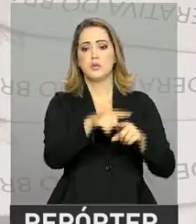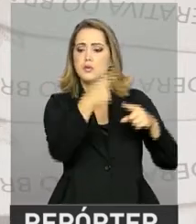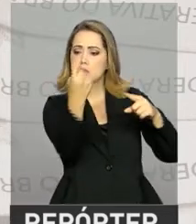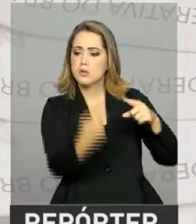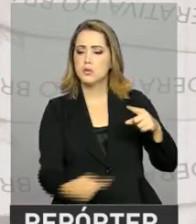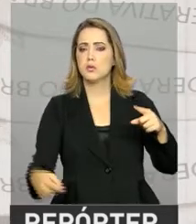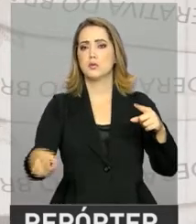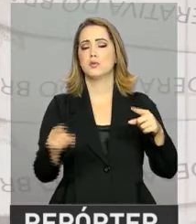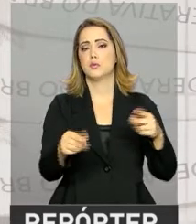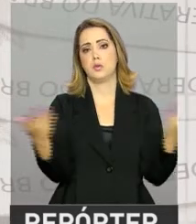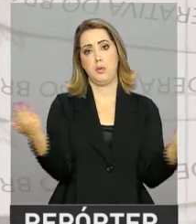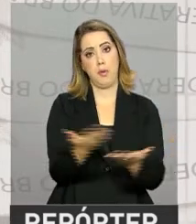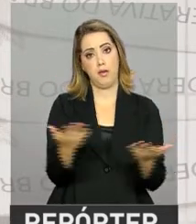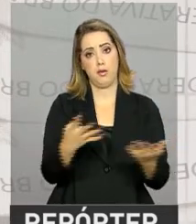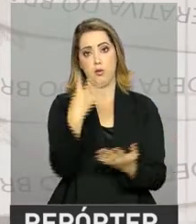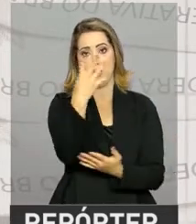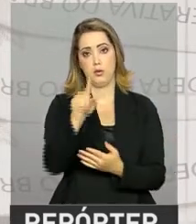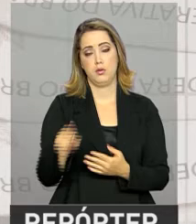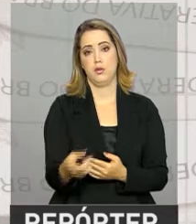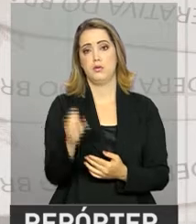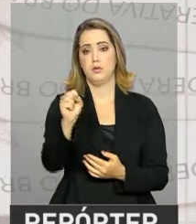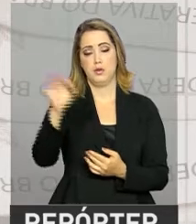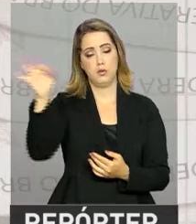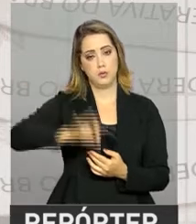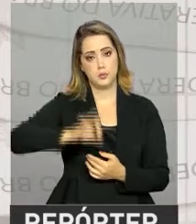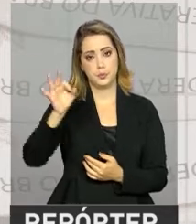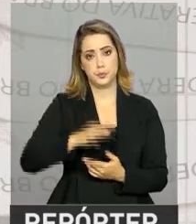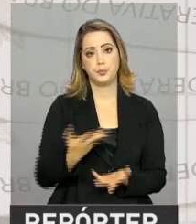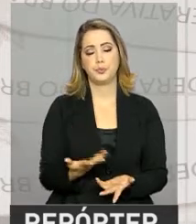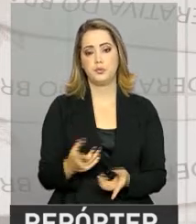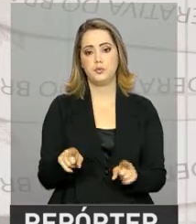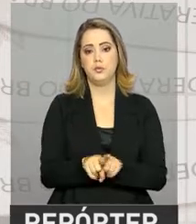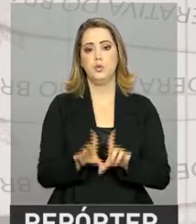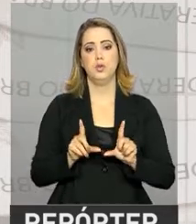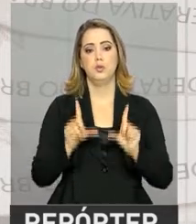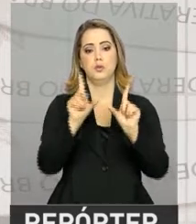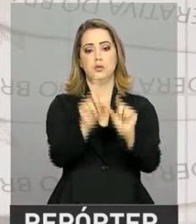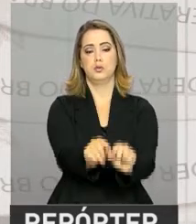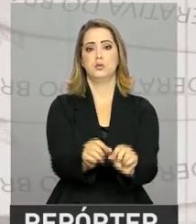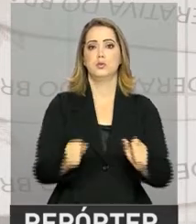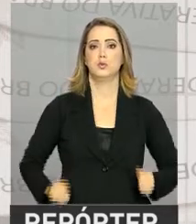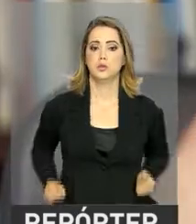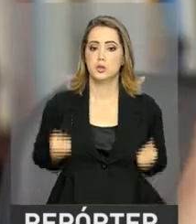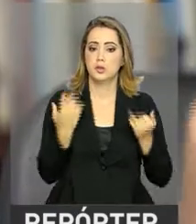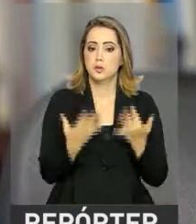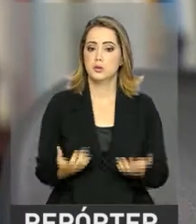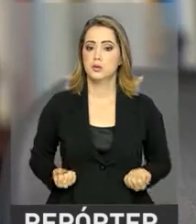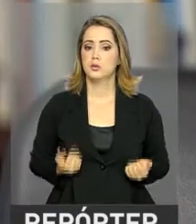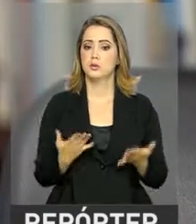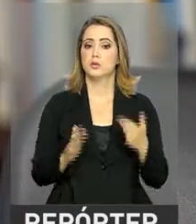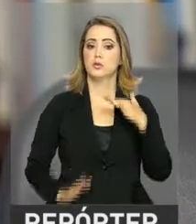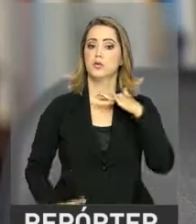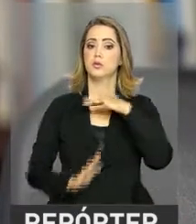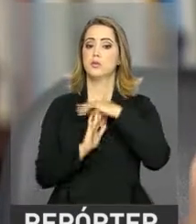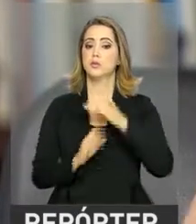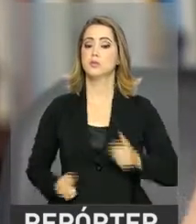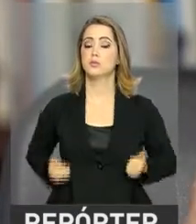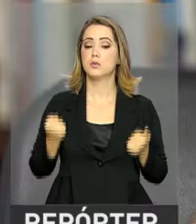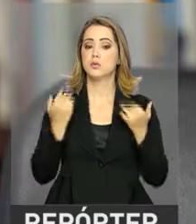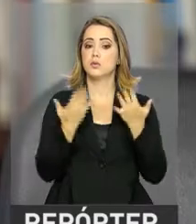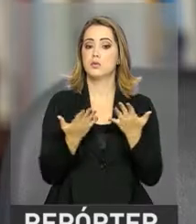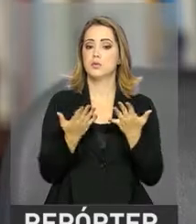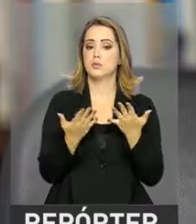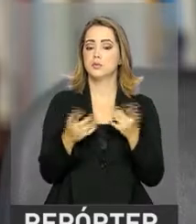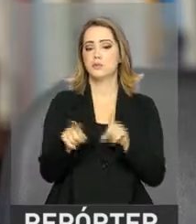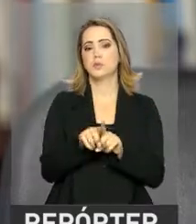2017. Redução de despesas e aprovação do teto para os gastos públicos. Para este economista, o